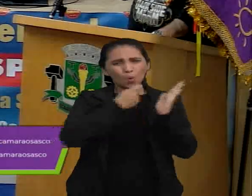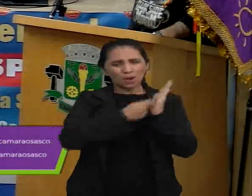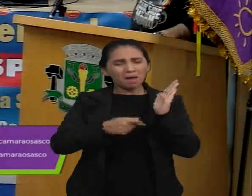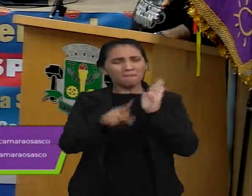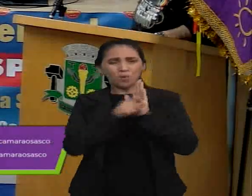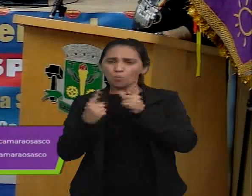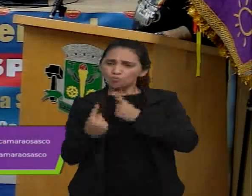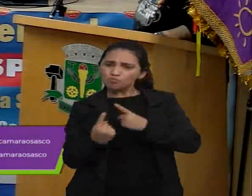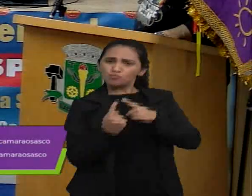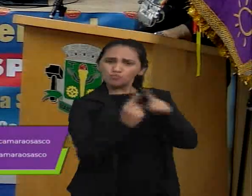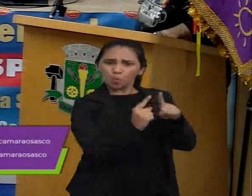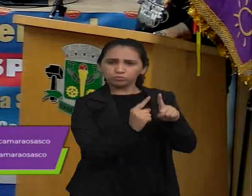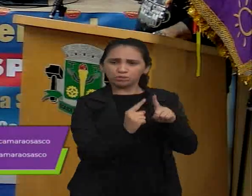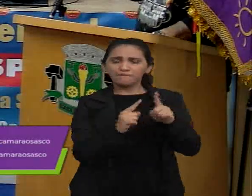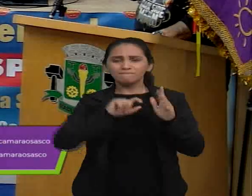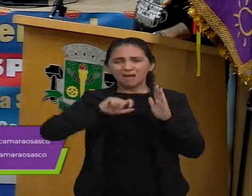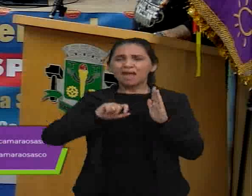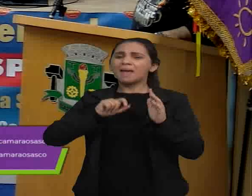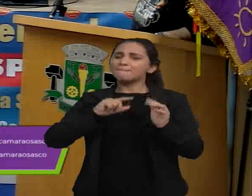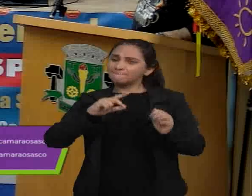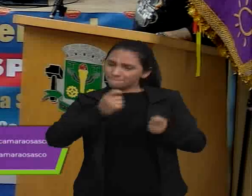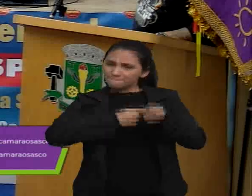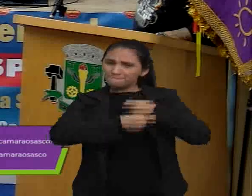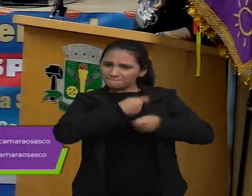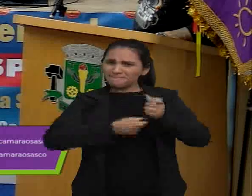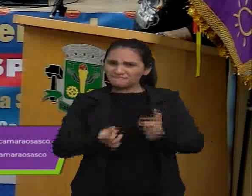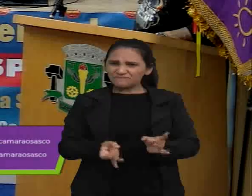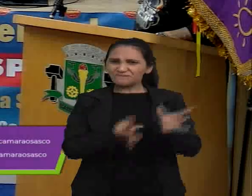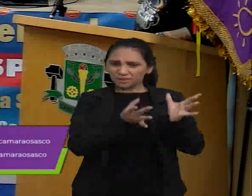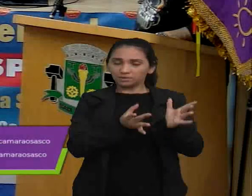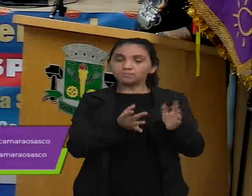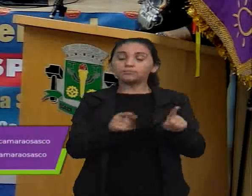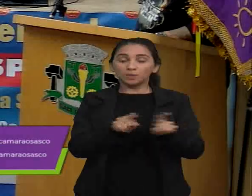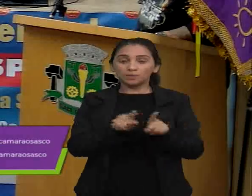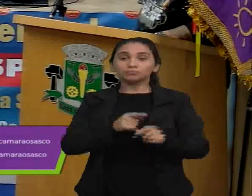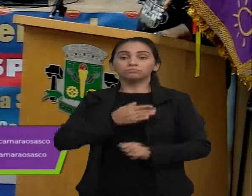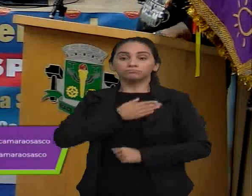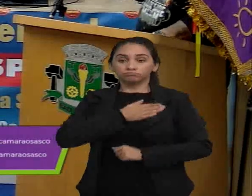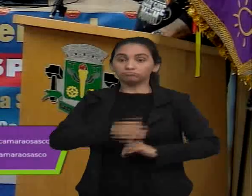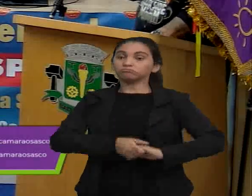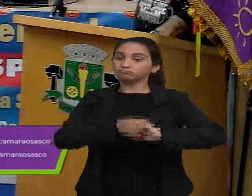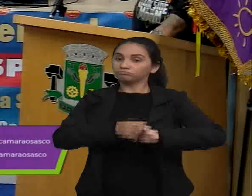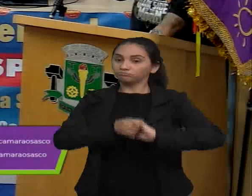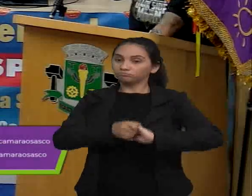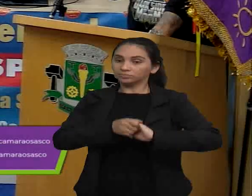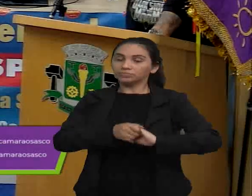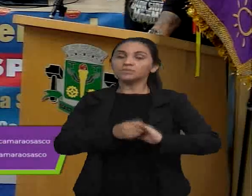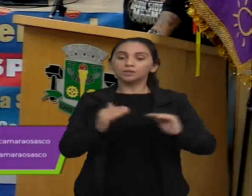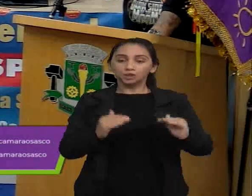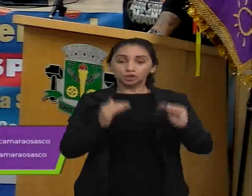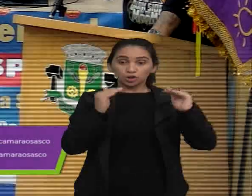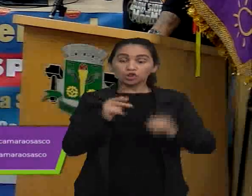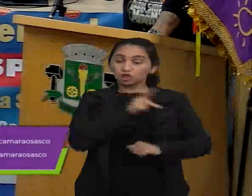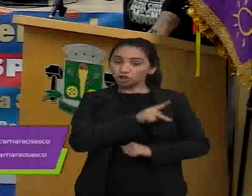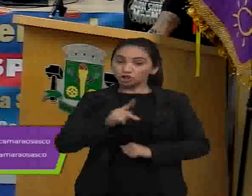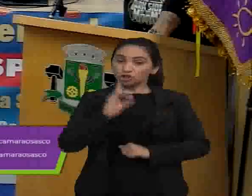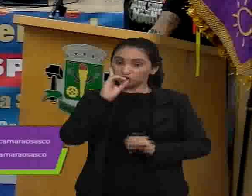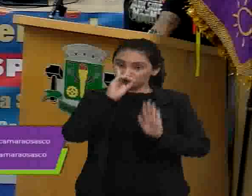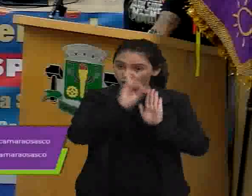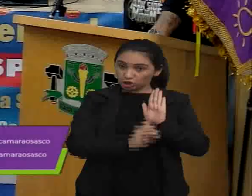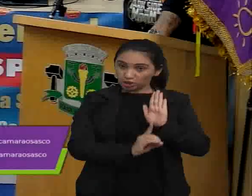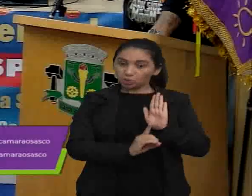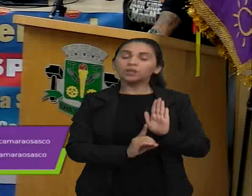privatização. Quero também aqui saudar aqui, na pessoa do nosso companheiro Fajian, toda a diretoria do sindicato,